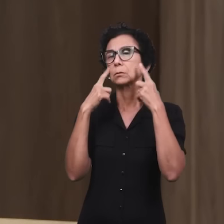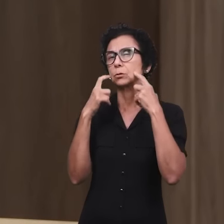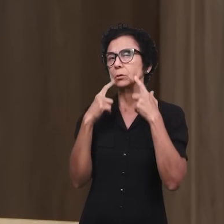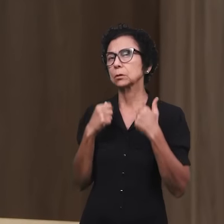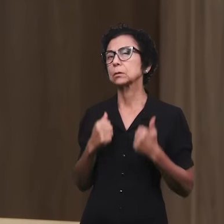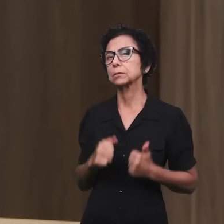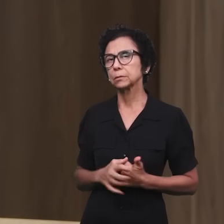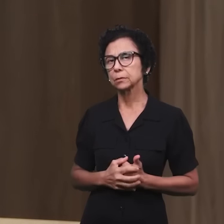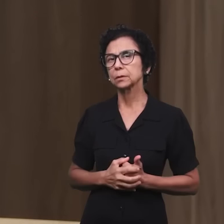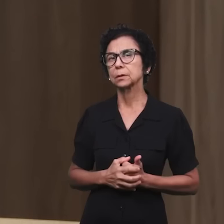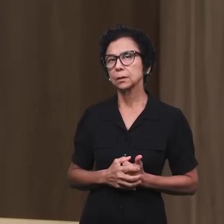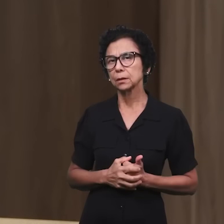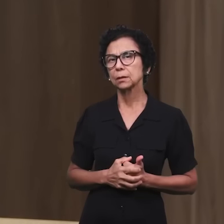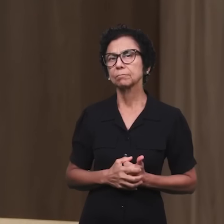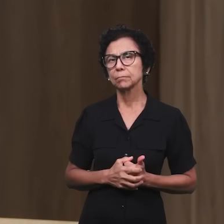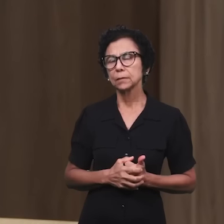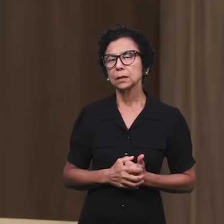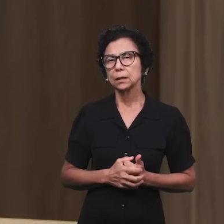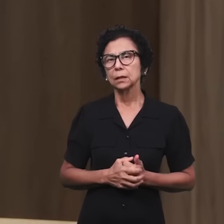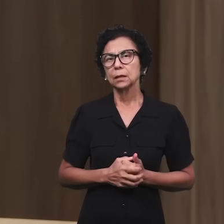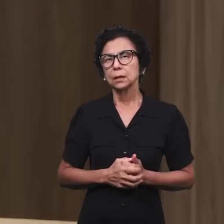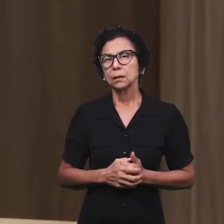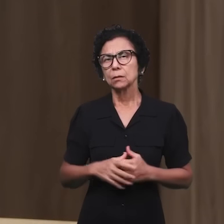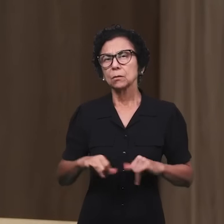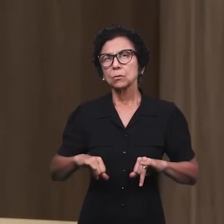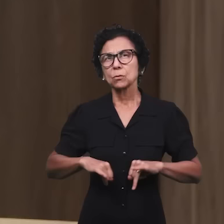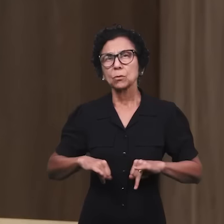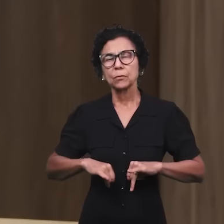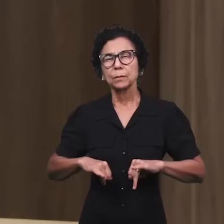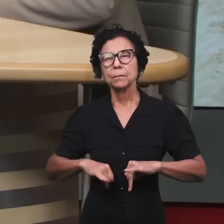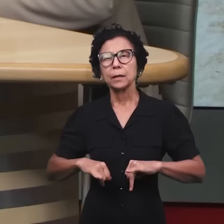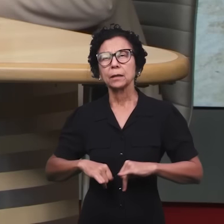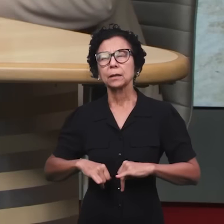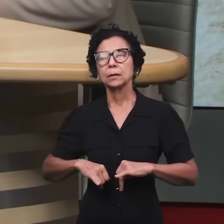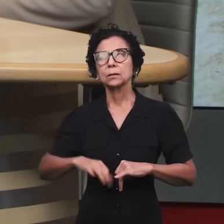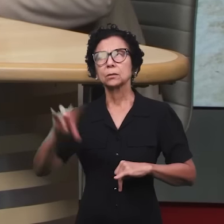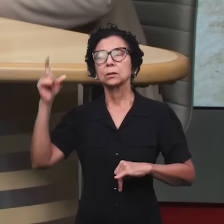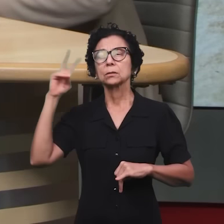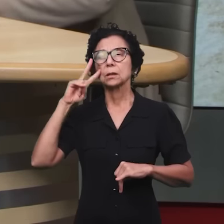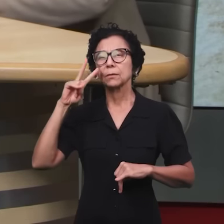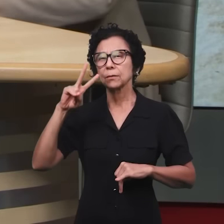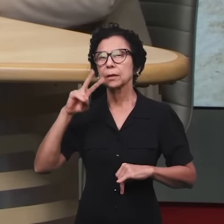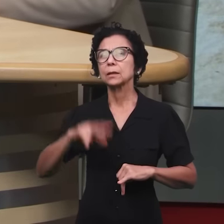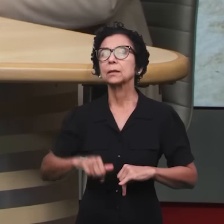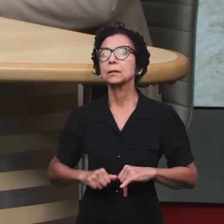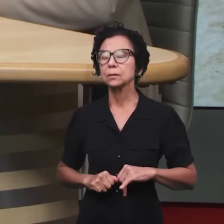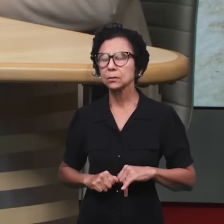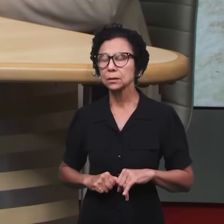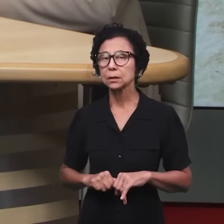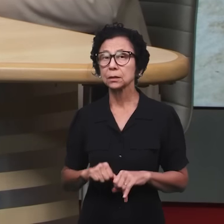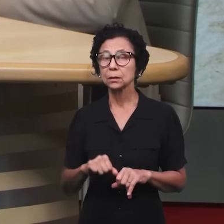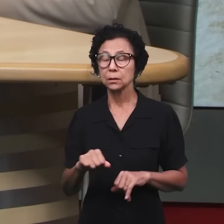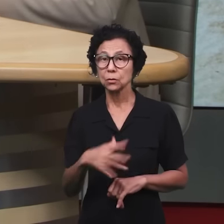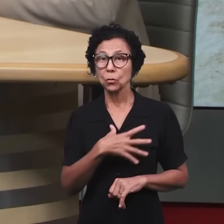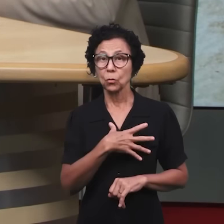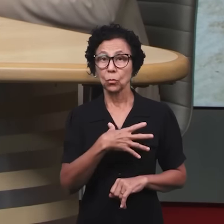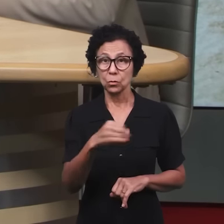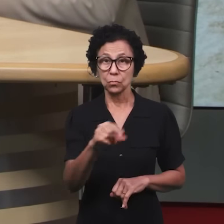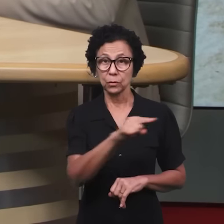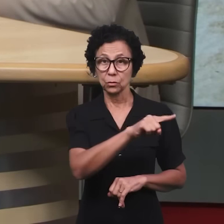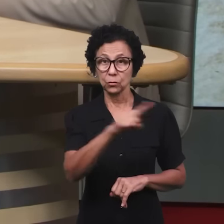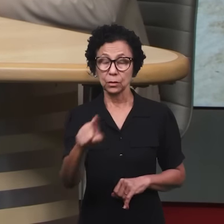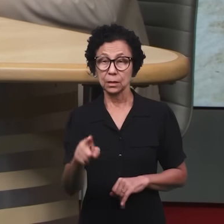lágrimas, porque todo o seu sofrimento vai ser recompensado. Glória a Deus, glória a Deus. Porque os seus filhos voltarão.